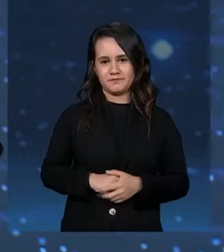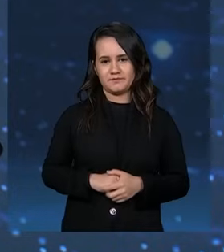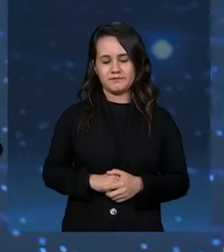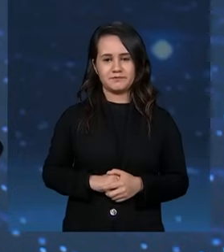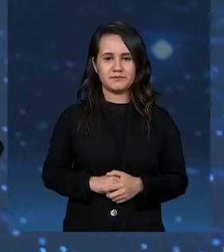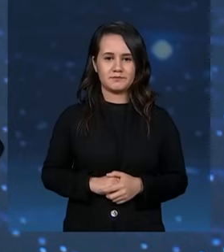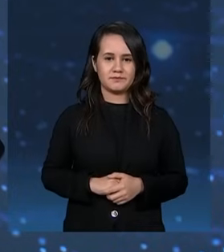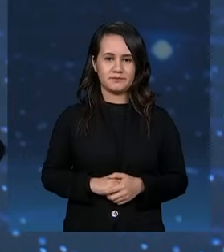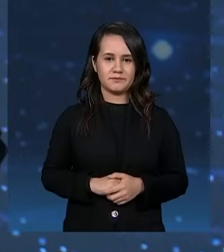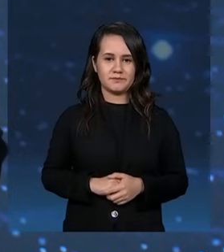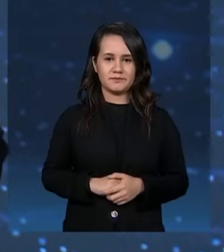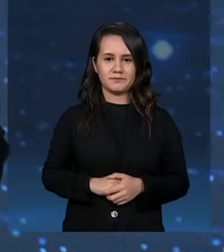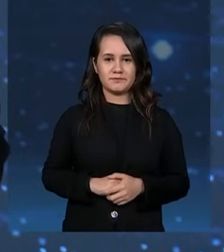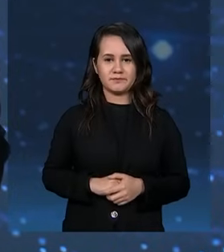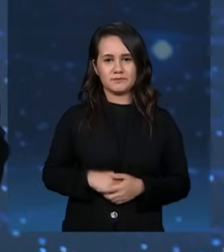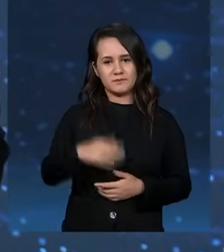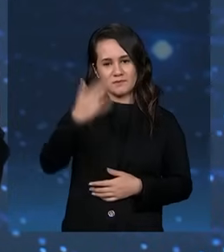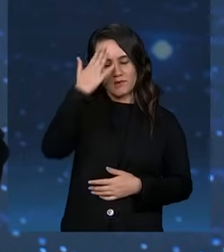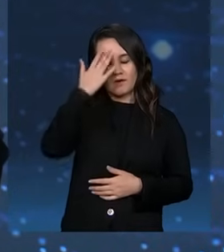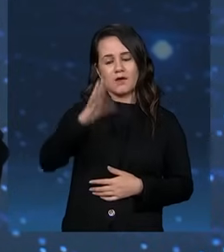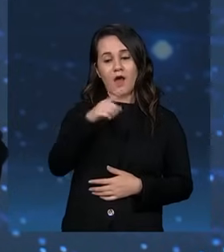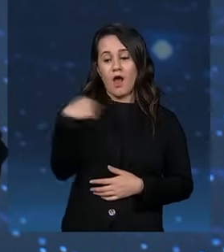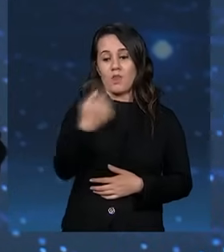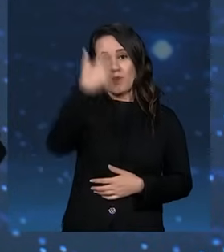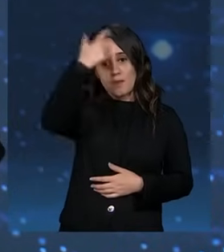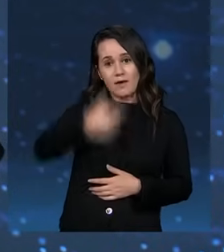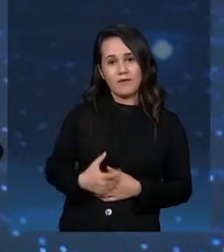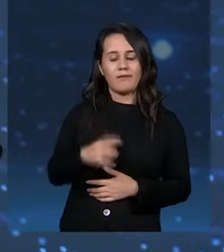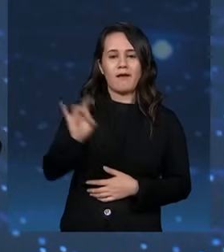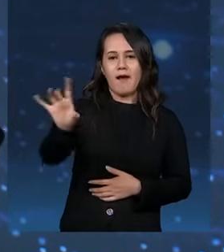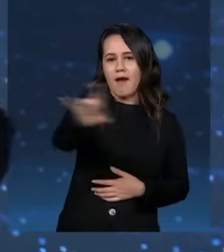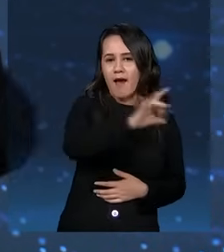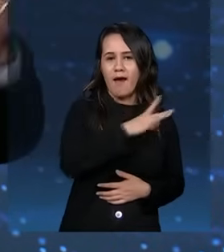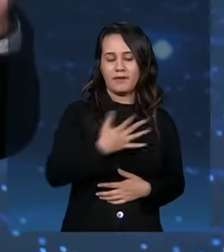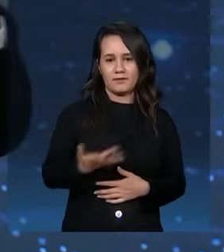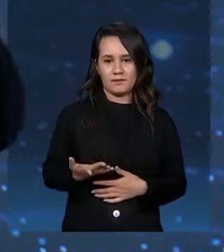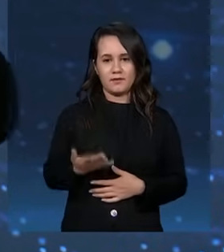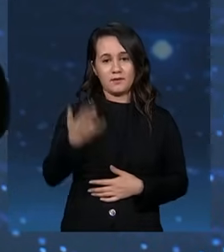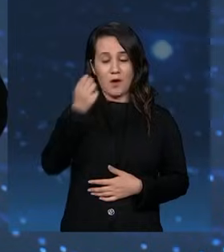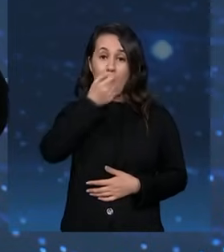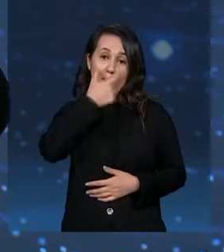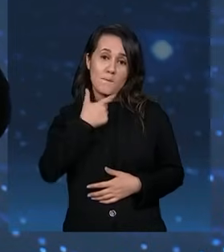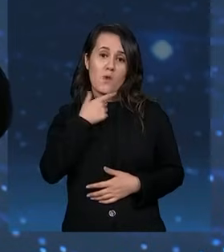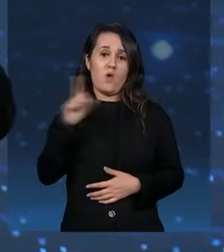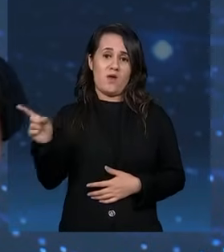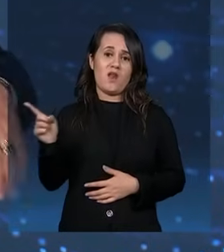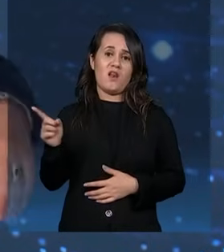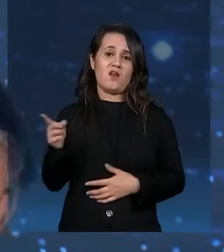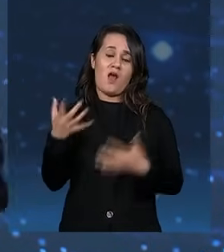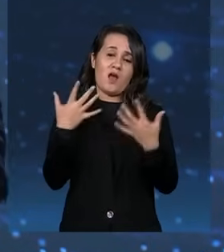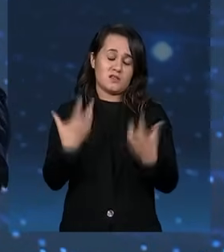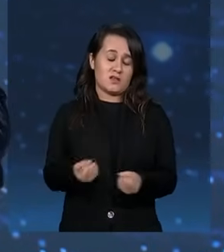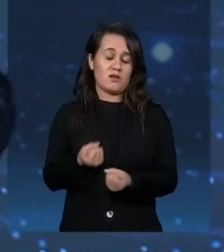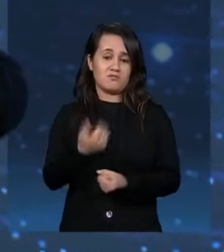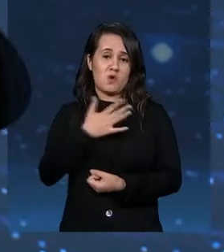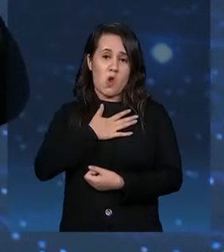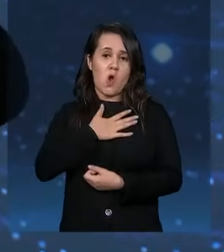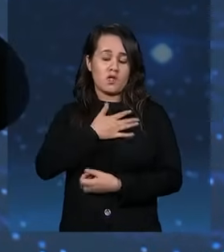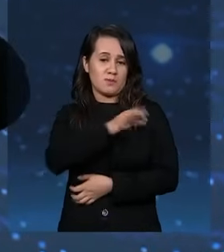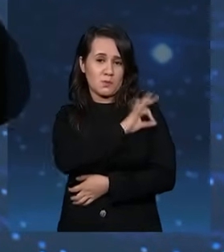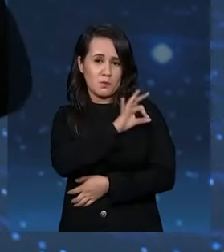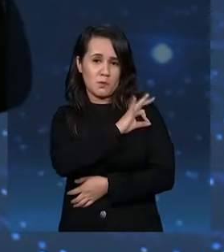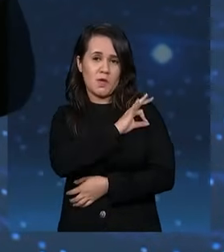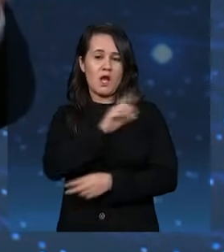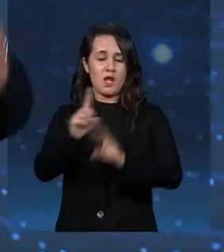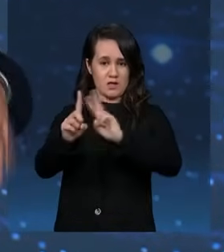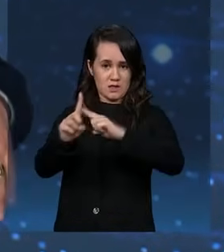e do colo do cidadão comum entendeu primeiro que o bolos ele é a favor da polícia que é